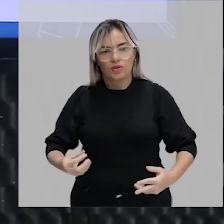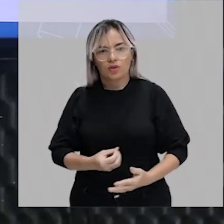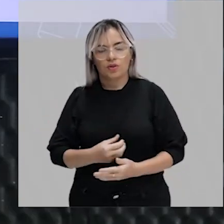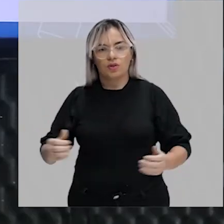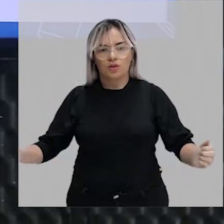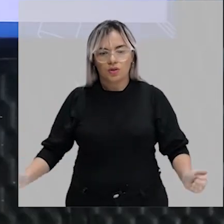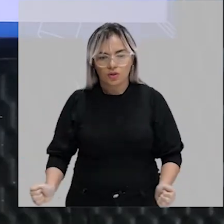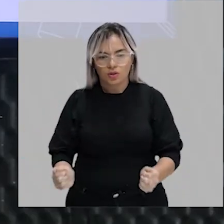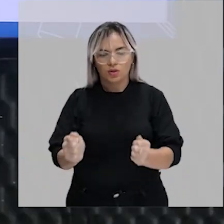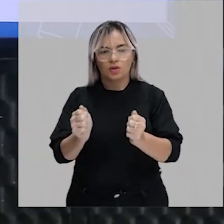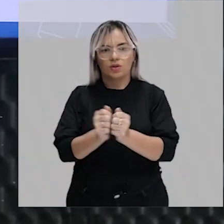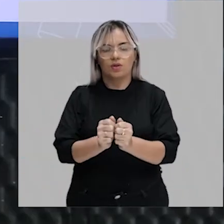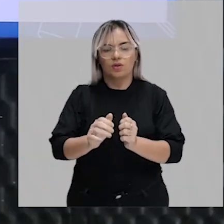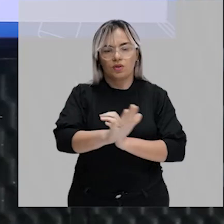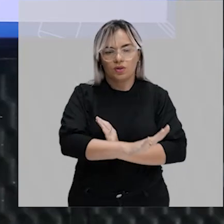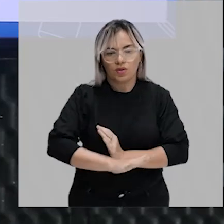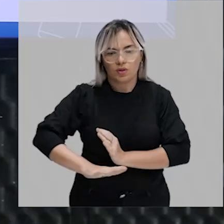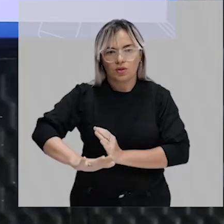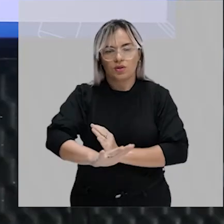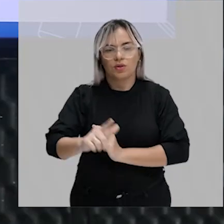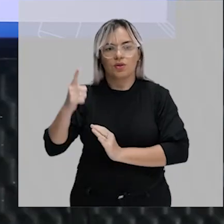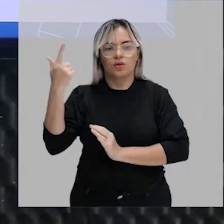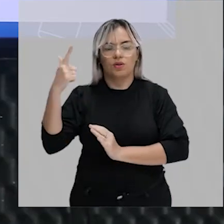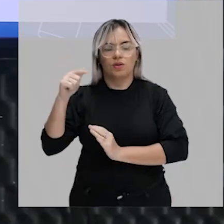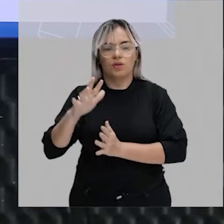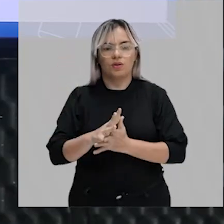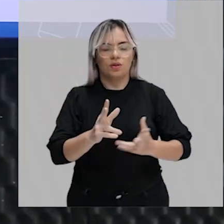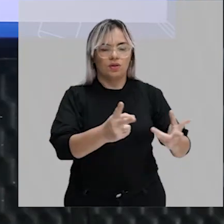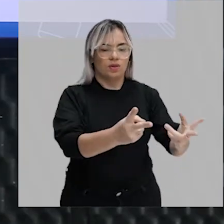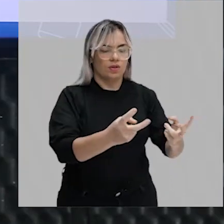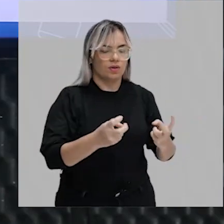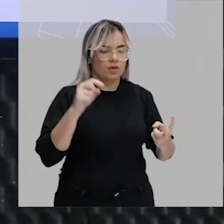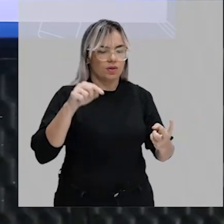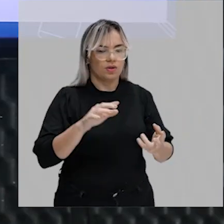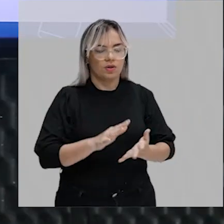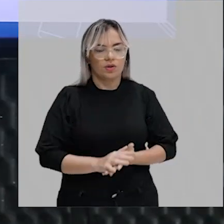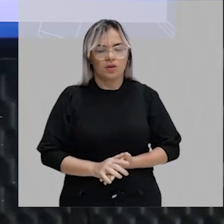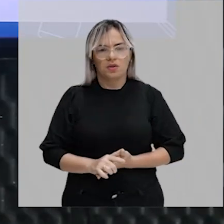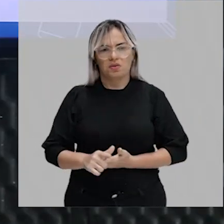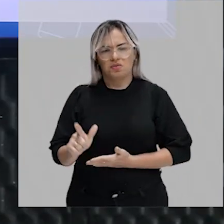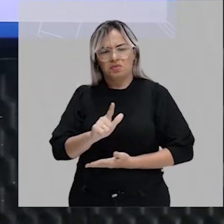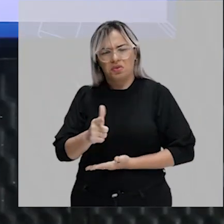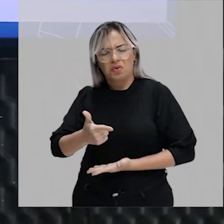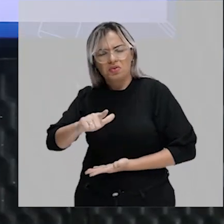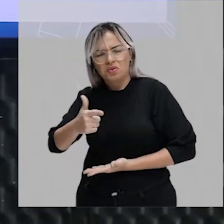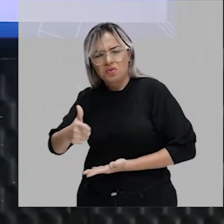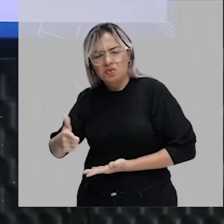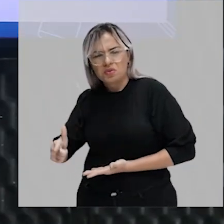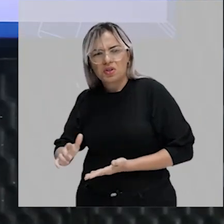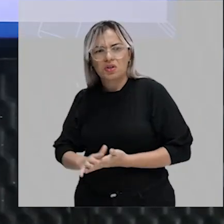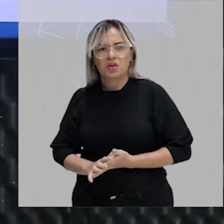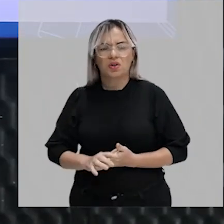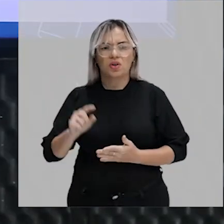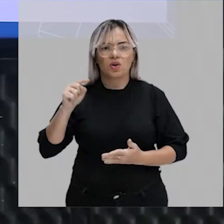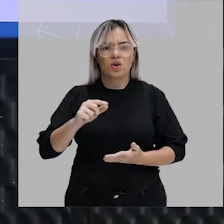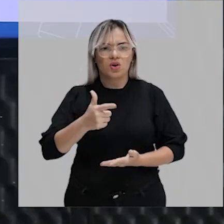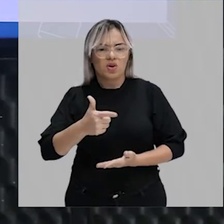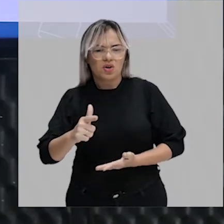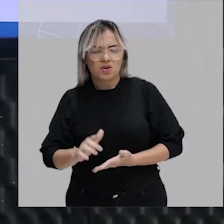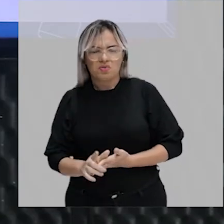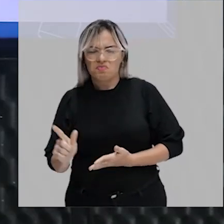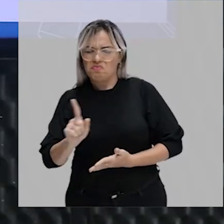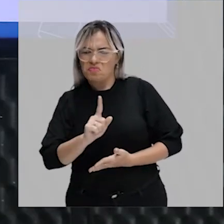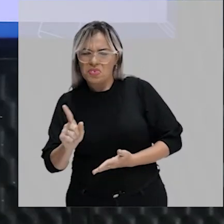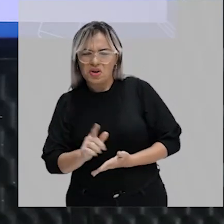indivíduos no mesmo espaço geográfico e perceber que eles não são mais capazes de se reproduzirem, aí eu vou